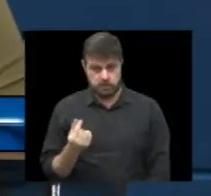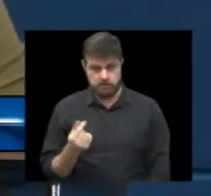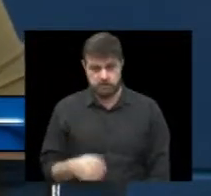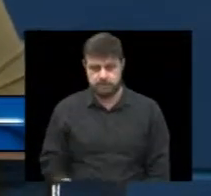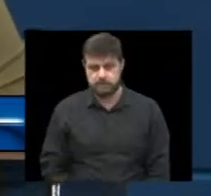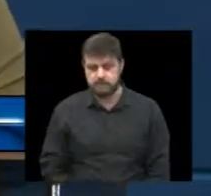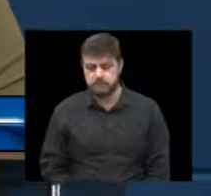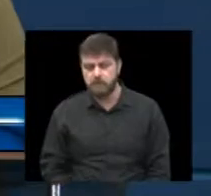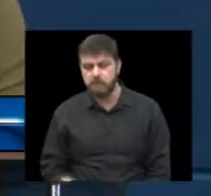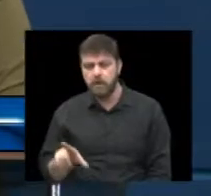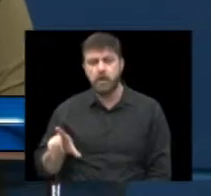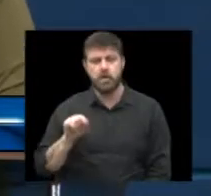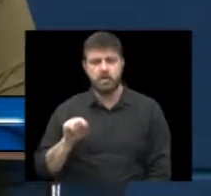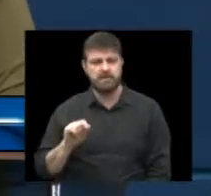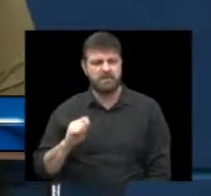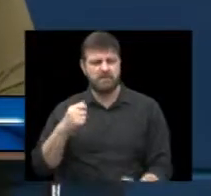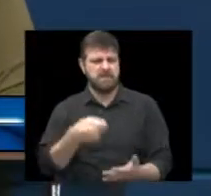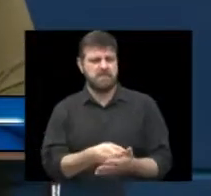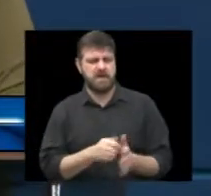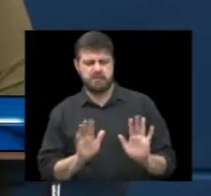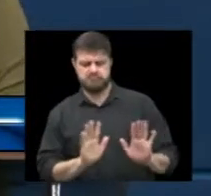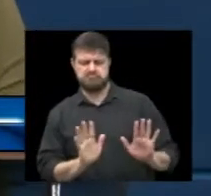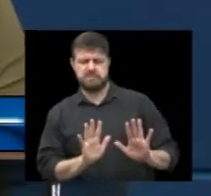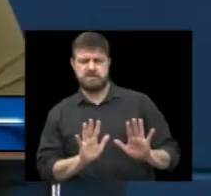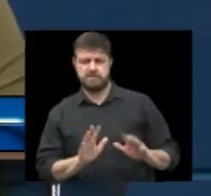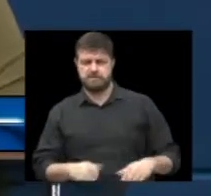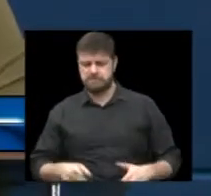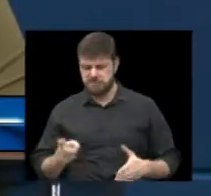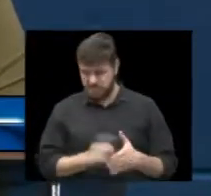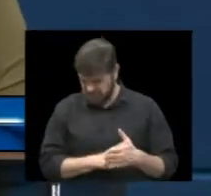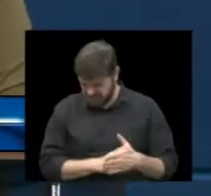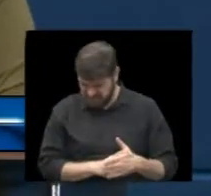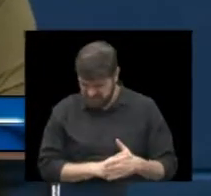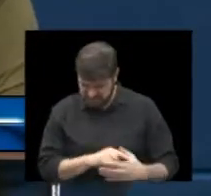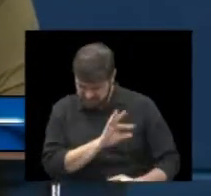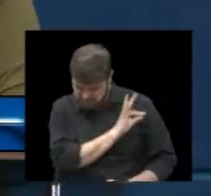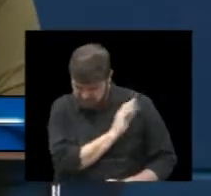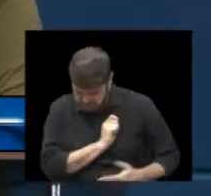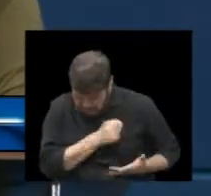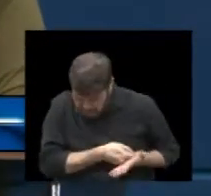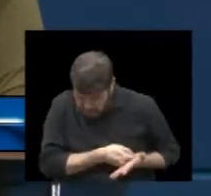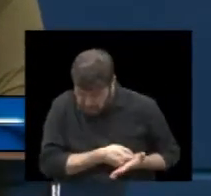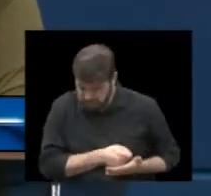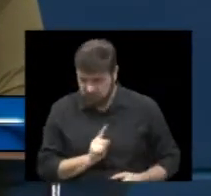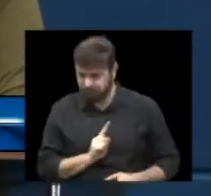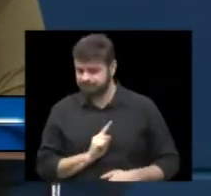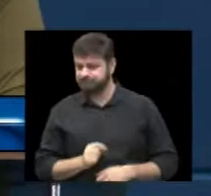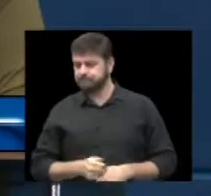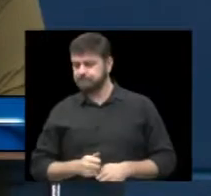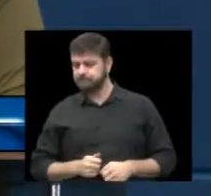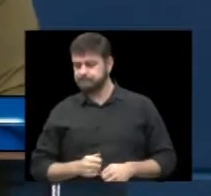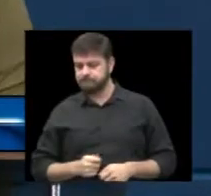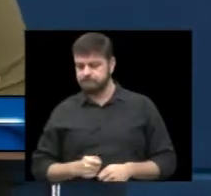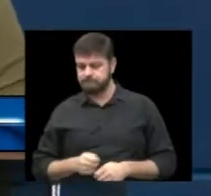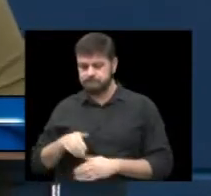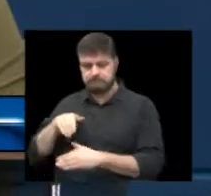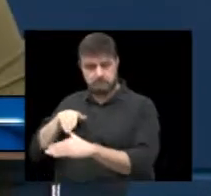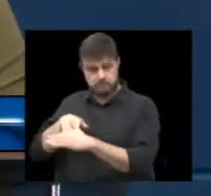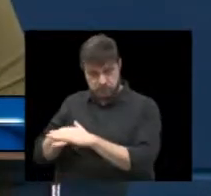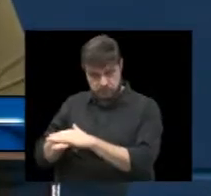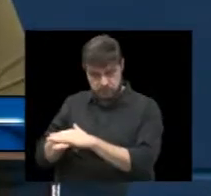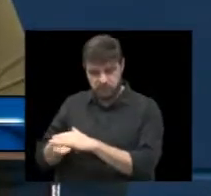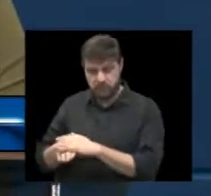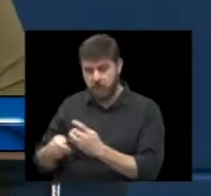ela opta por não pagar as dívidas que ela tem com a prefeitura, ela opta por não pagar, investe